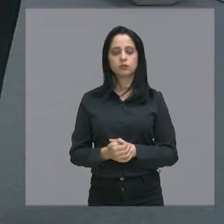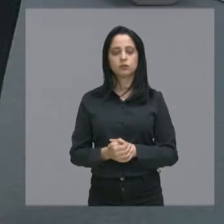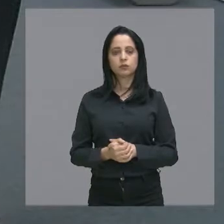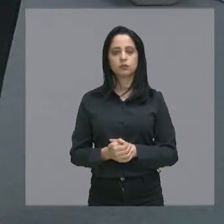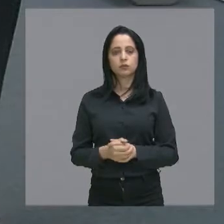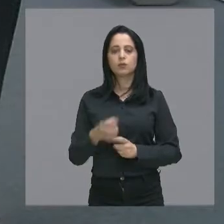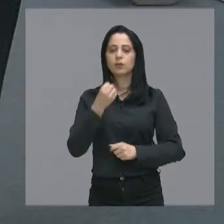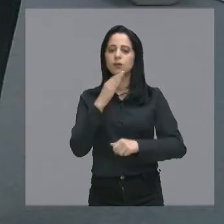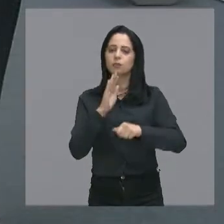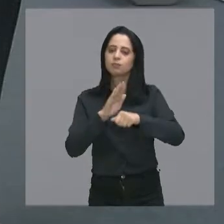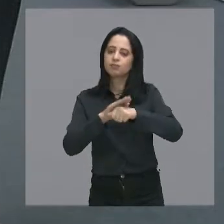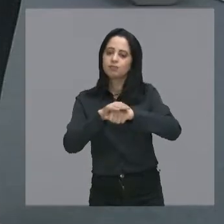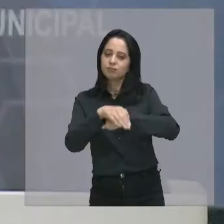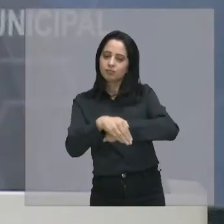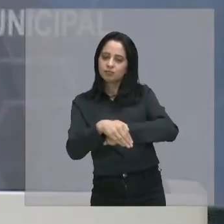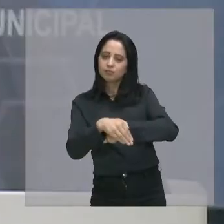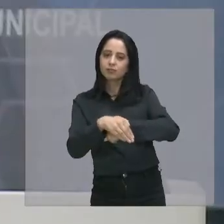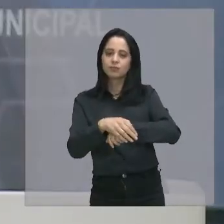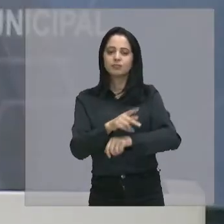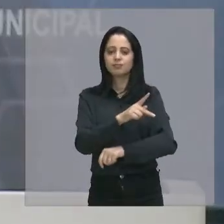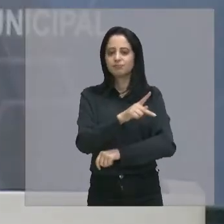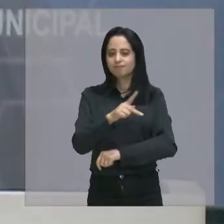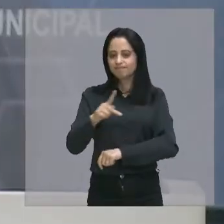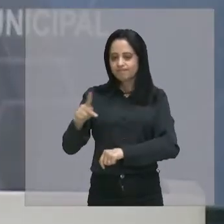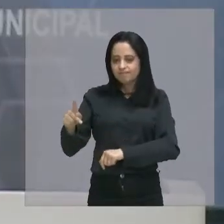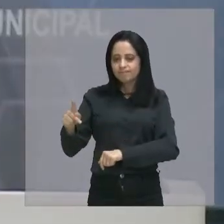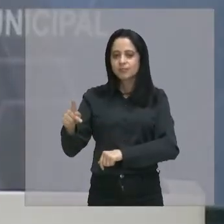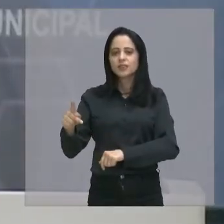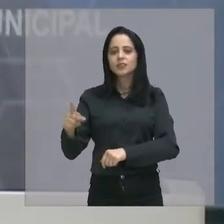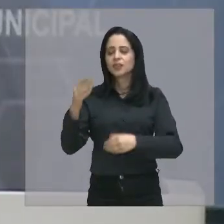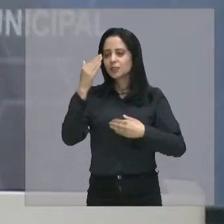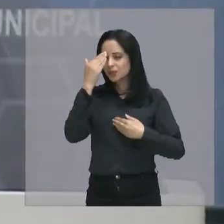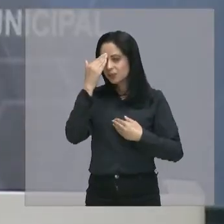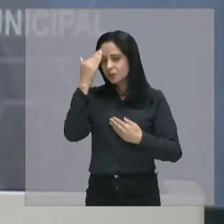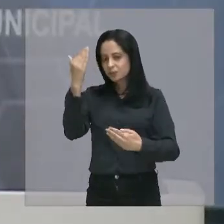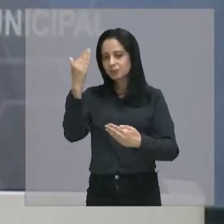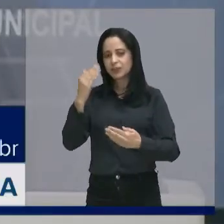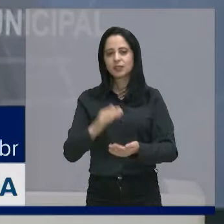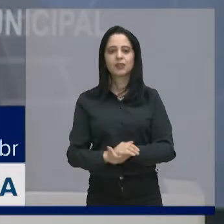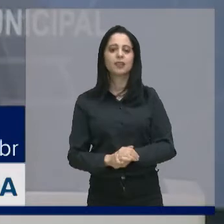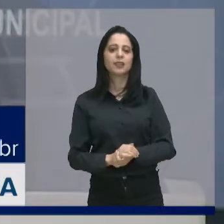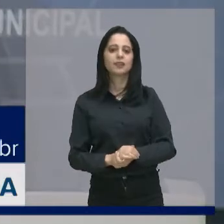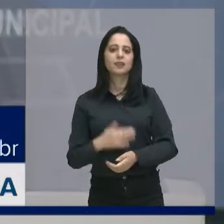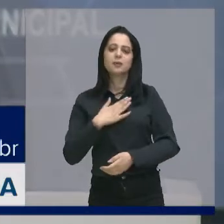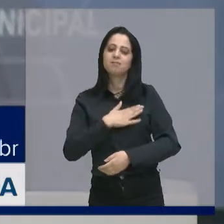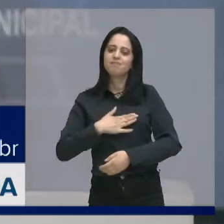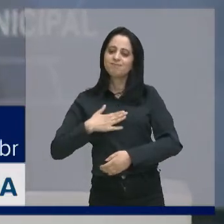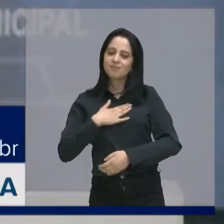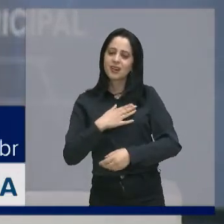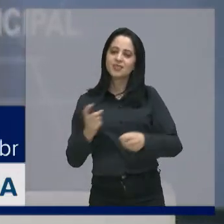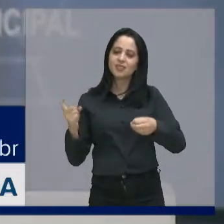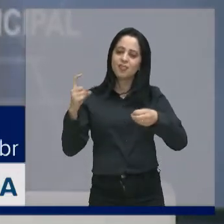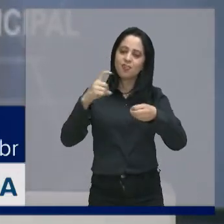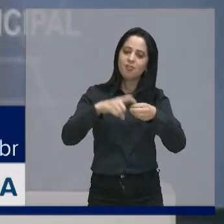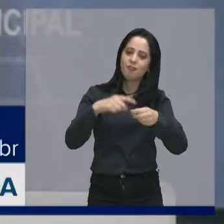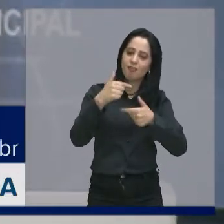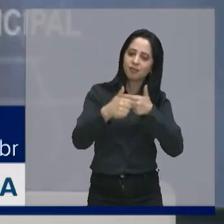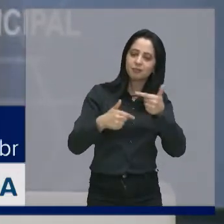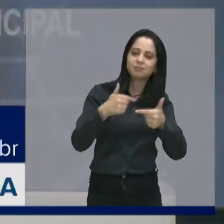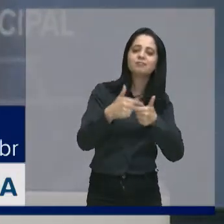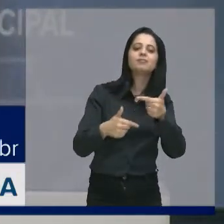Boa noite, presidente. Muito obrigado. Colegas vereadores, é um prazer estar com vocês aqui para essa próxima metade do